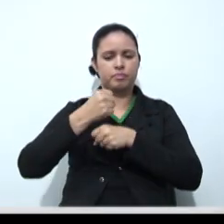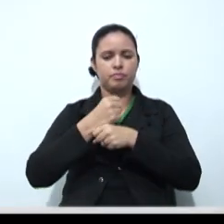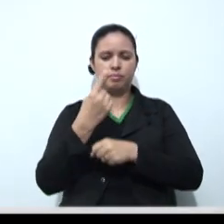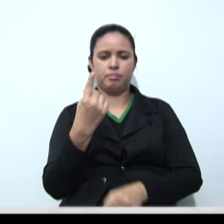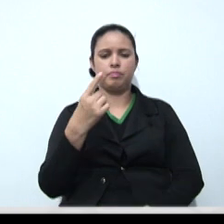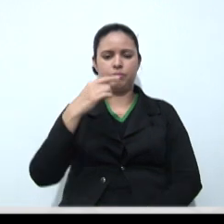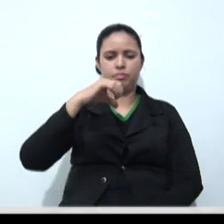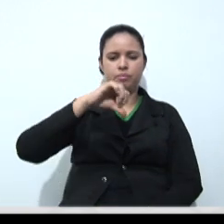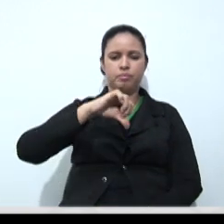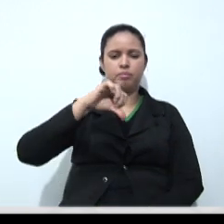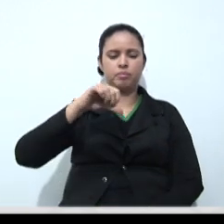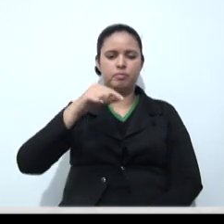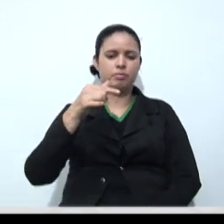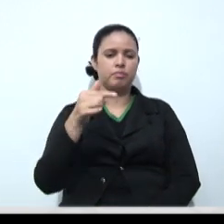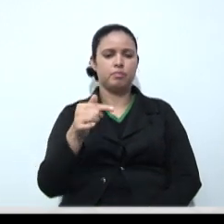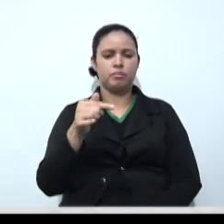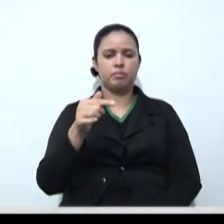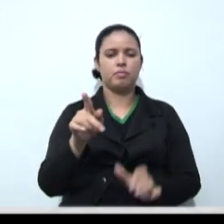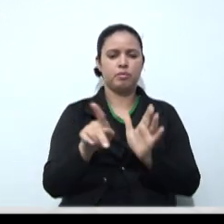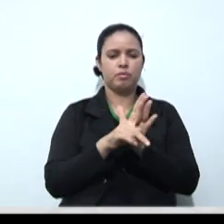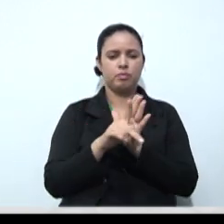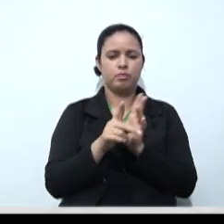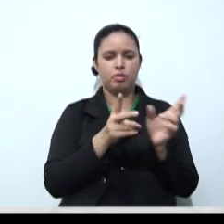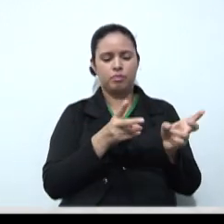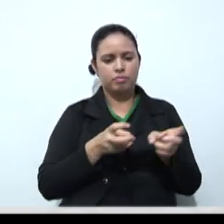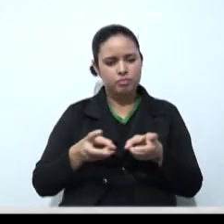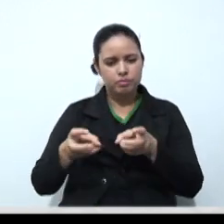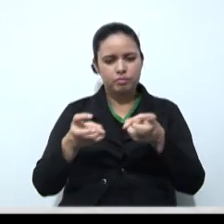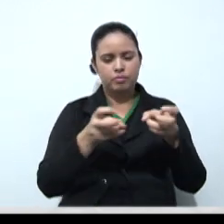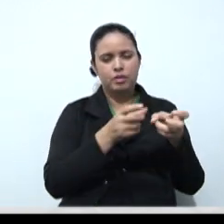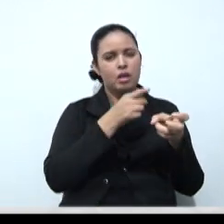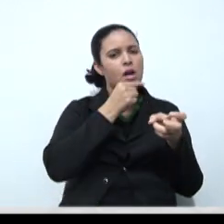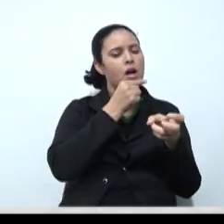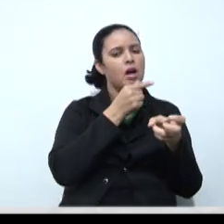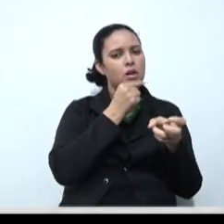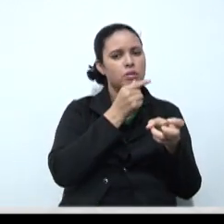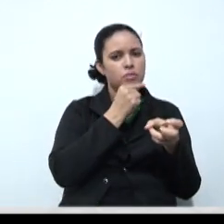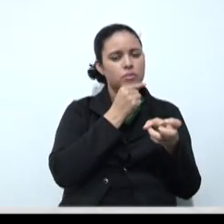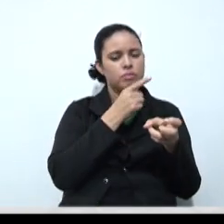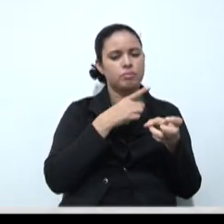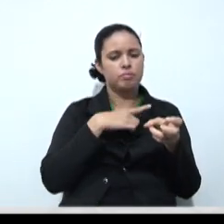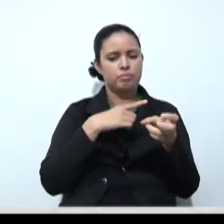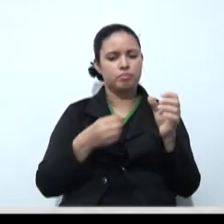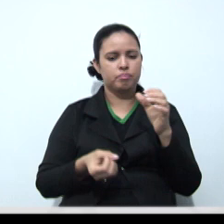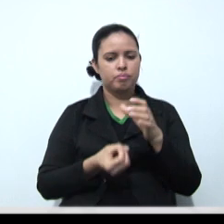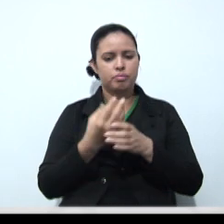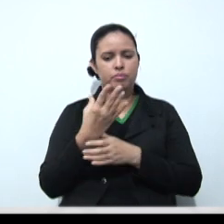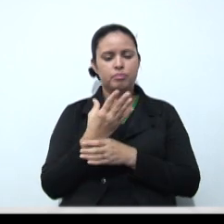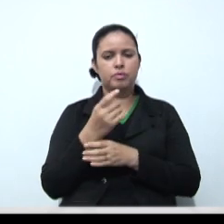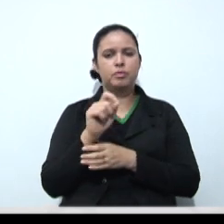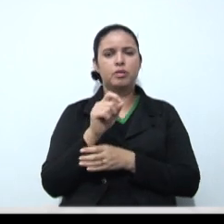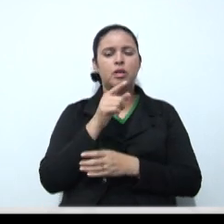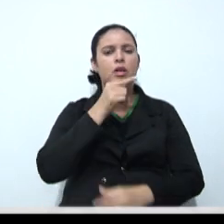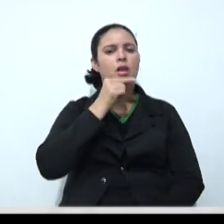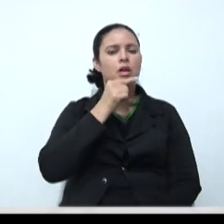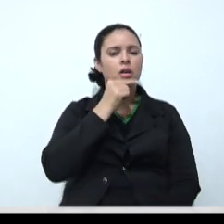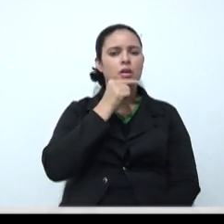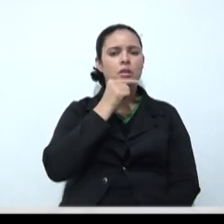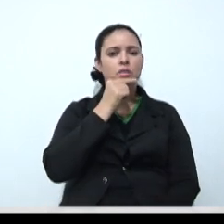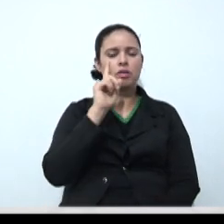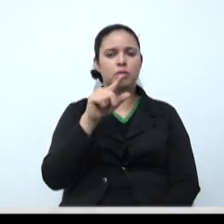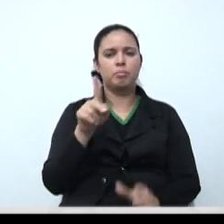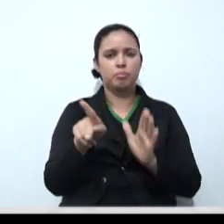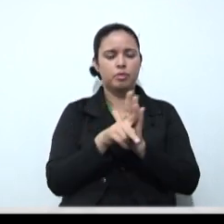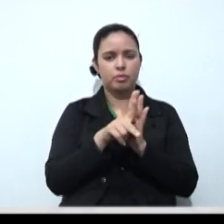Política Nacional de Recursos Hídricos e cria o Sistema Nacional de Recursos Hídricos. Define a água como recurso